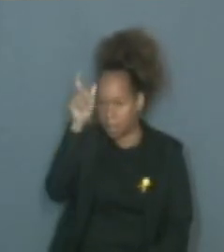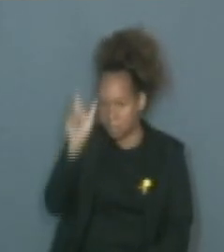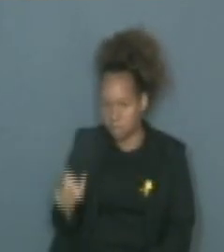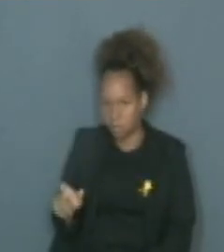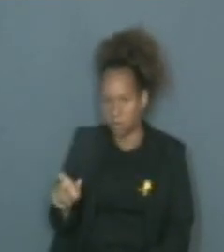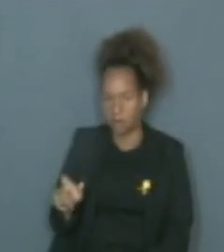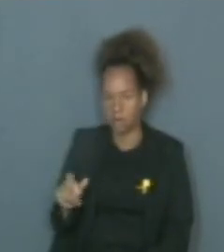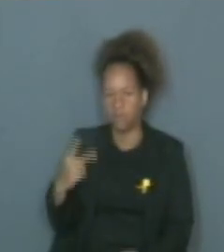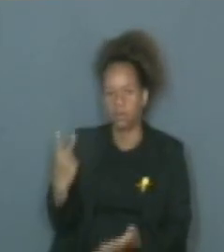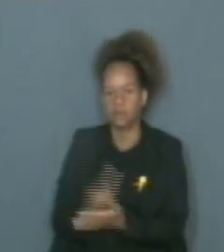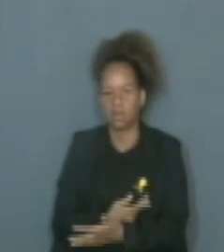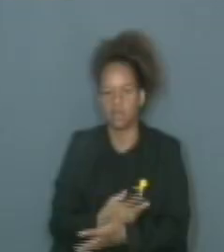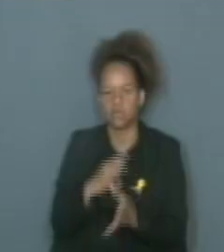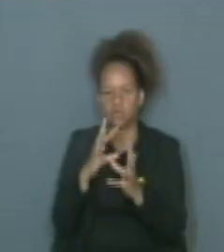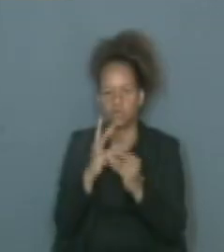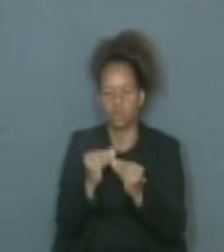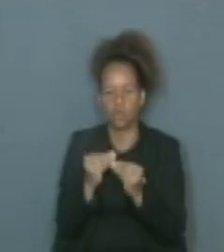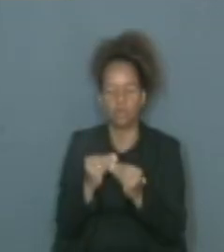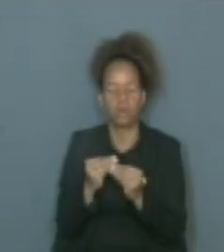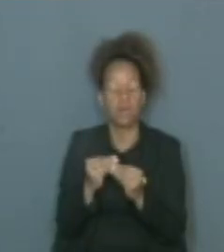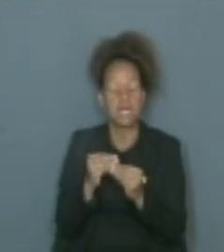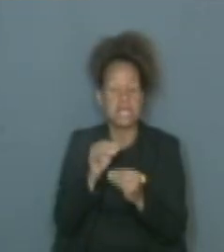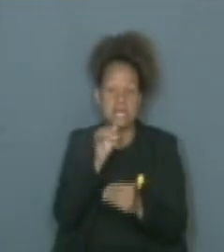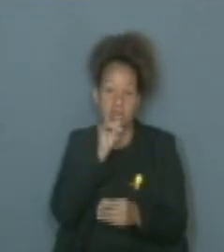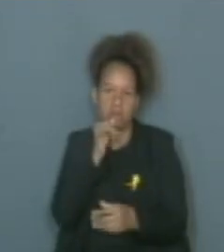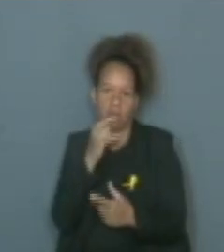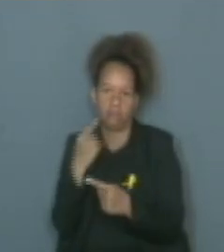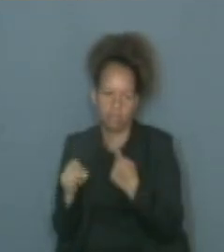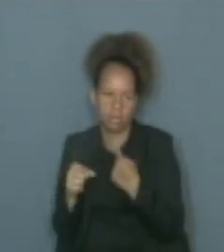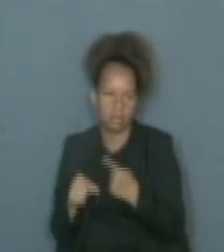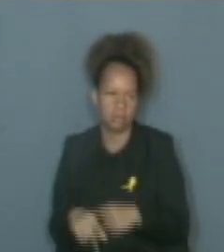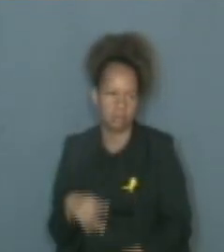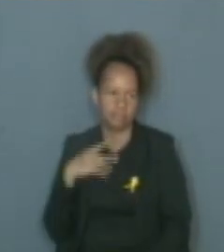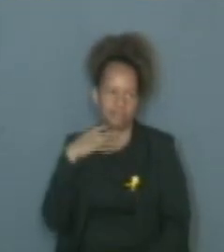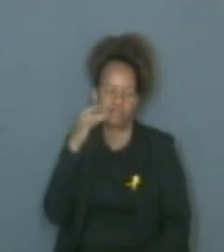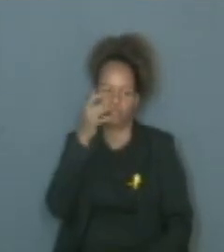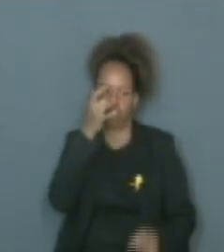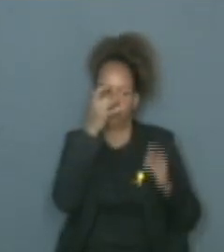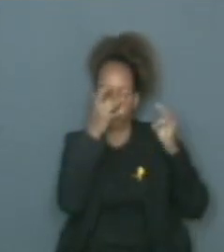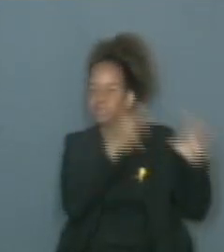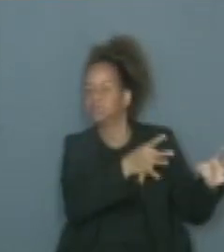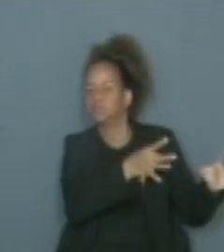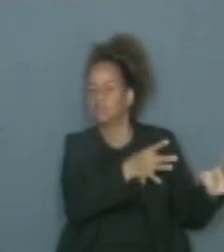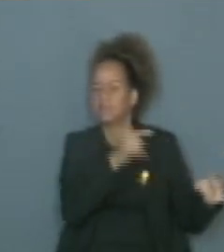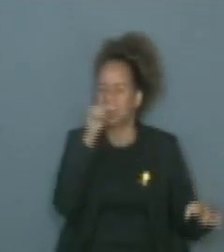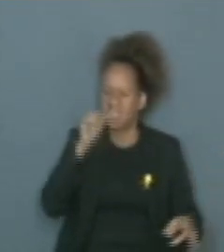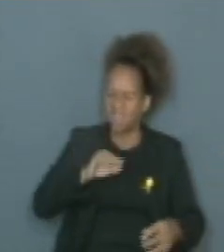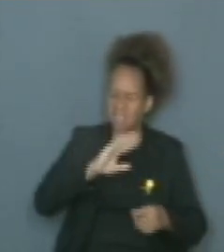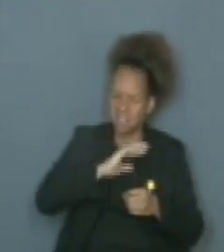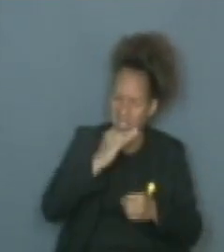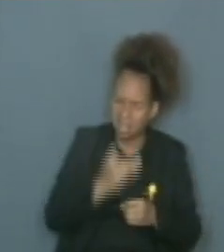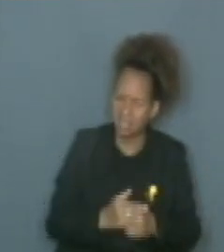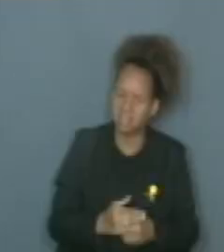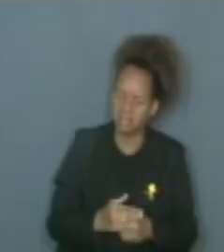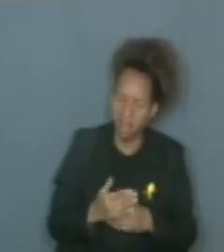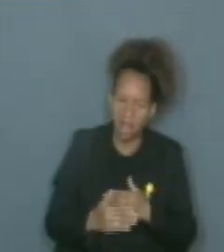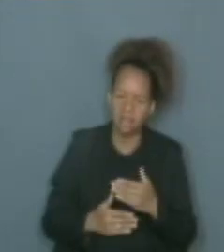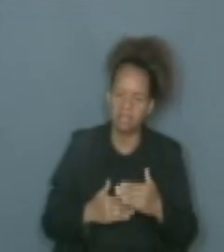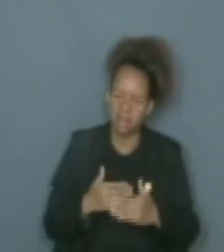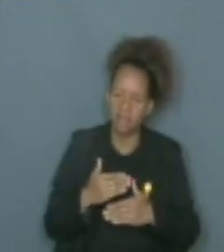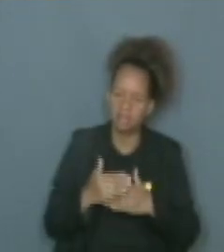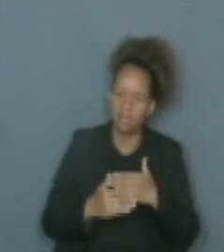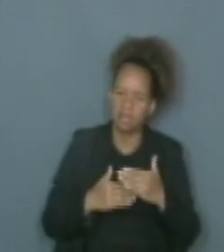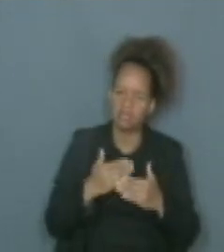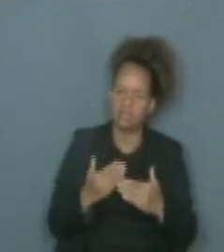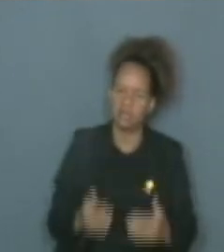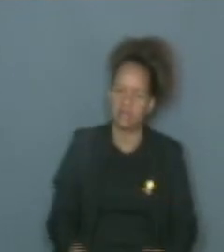que acontece? Tora o cara no meio. É assim. E essa casa vai se submeter nessa